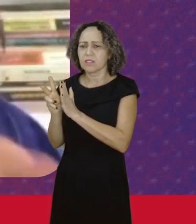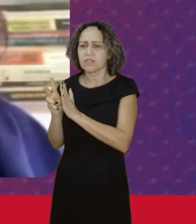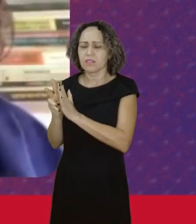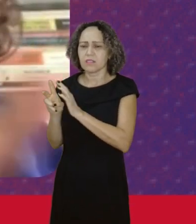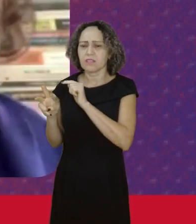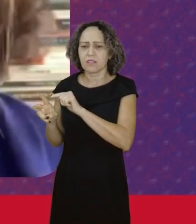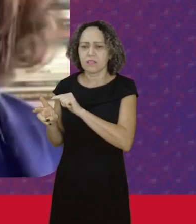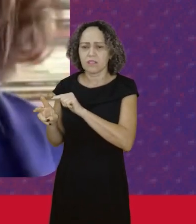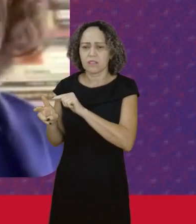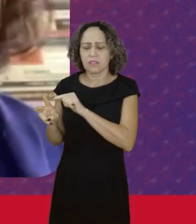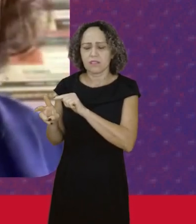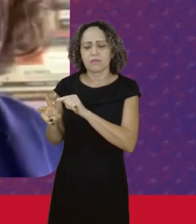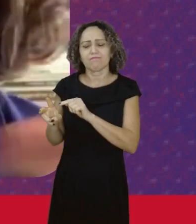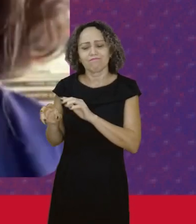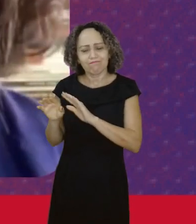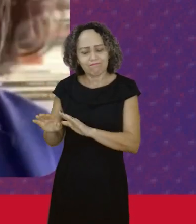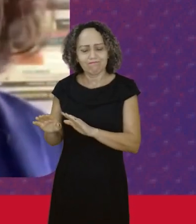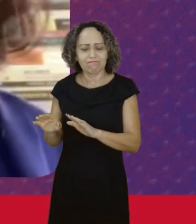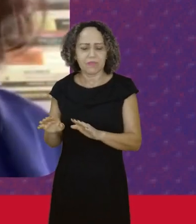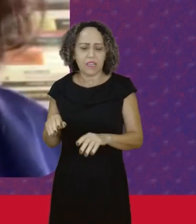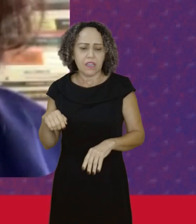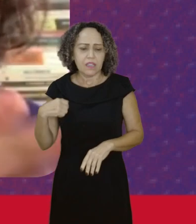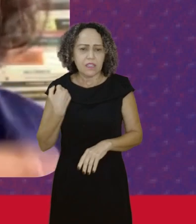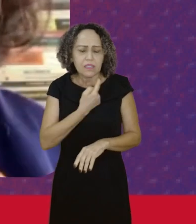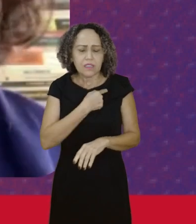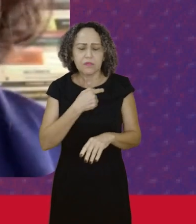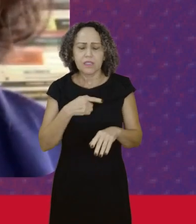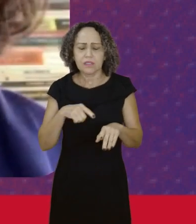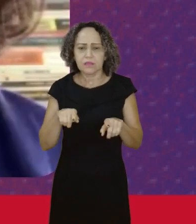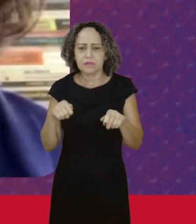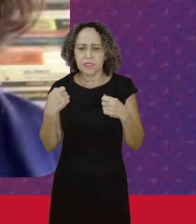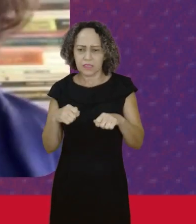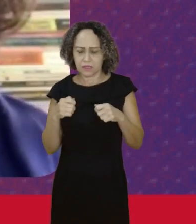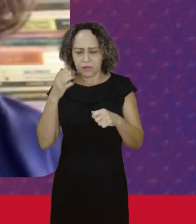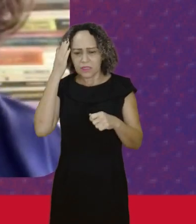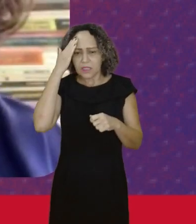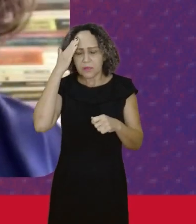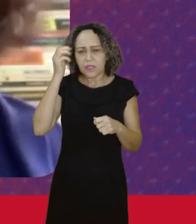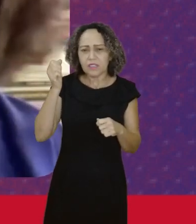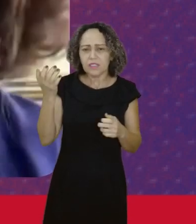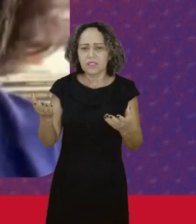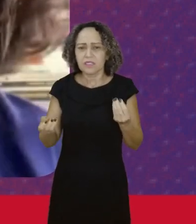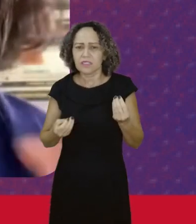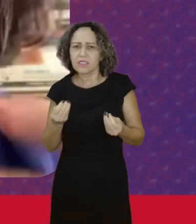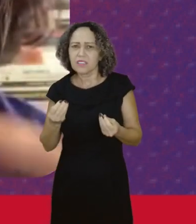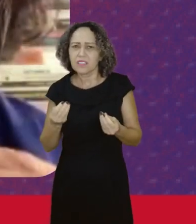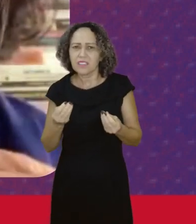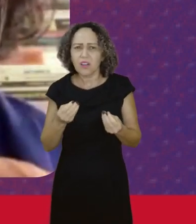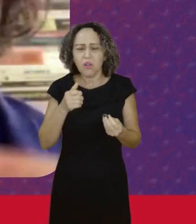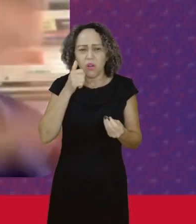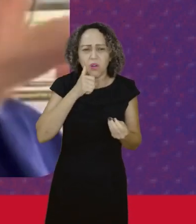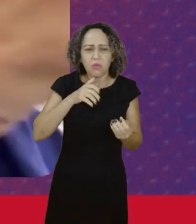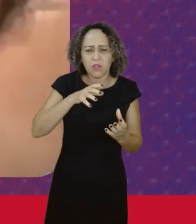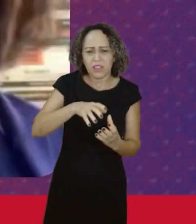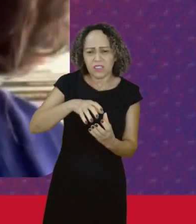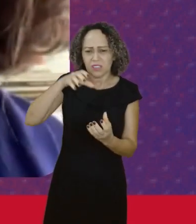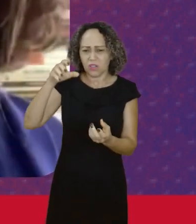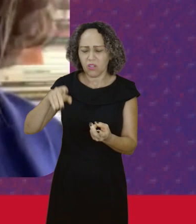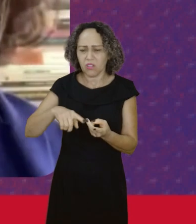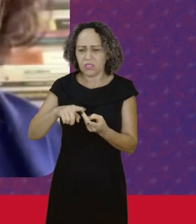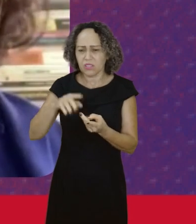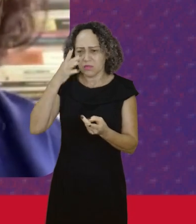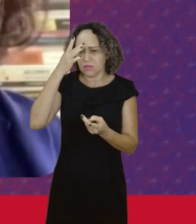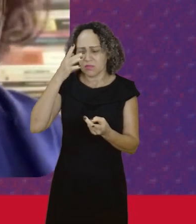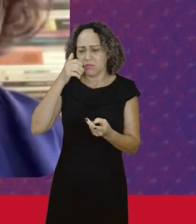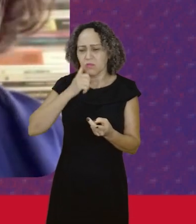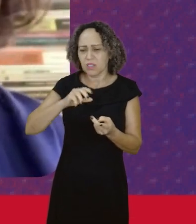né, gradações, diferenças, por exemplo, em relação às mulheres idosas, em relação às mulheres com